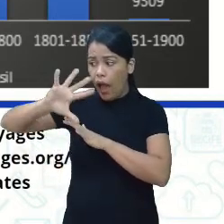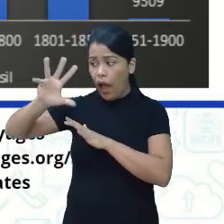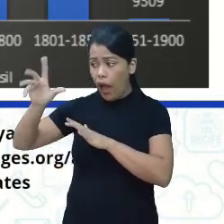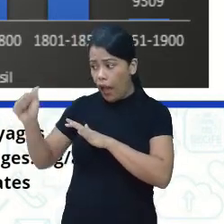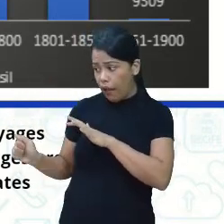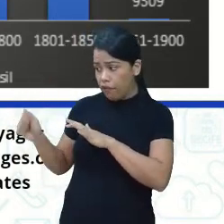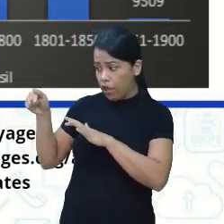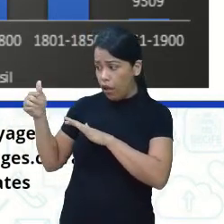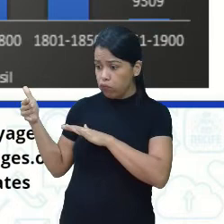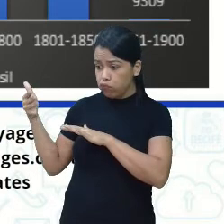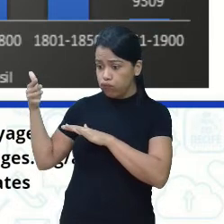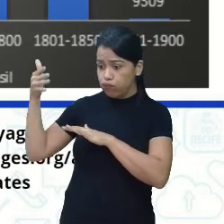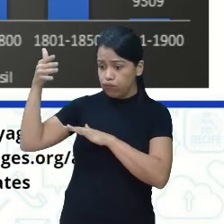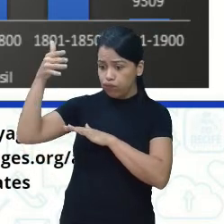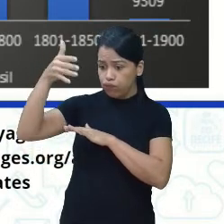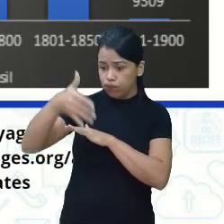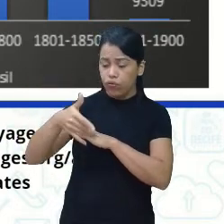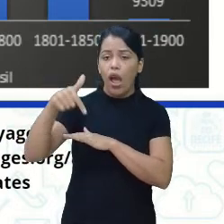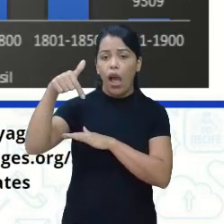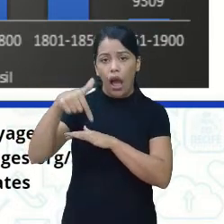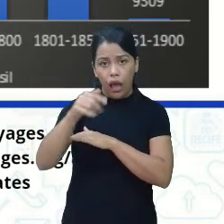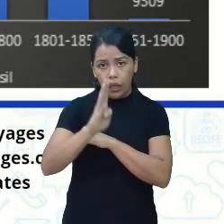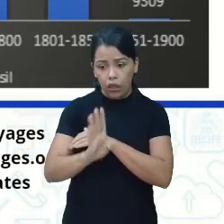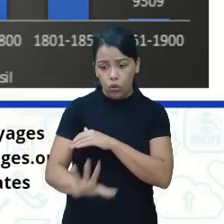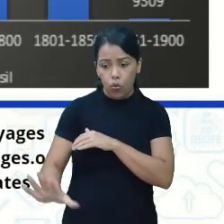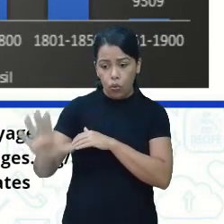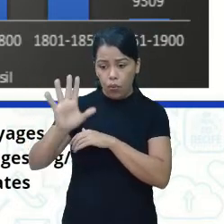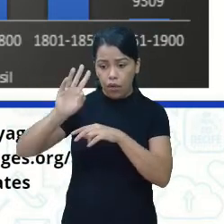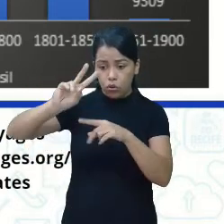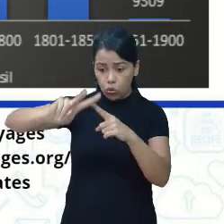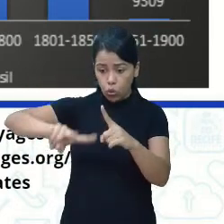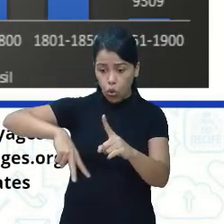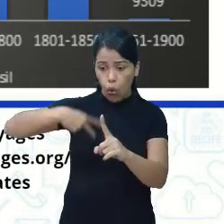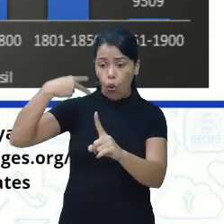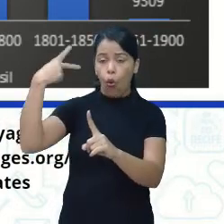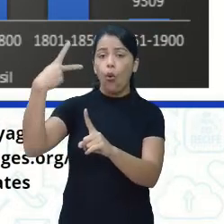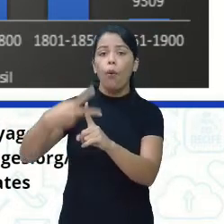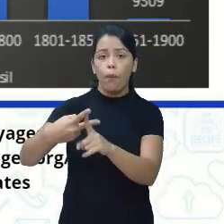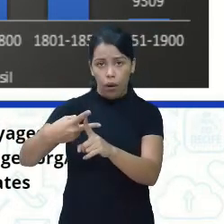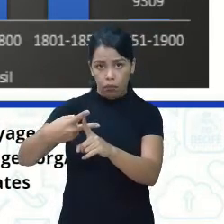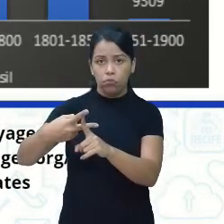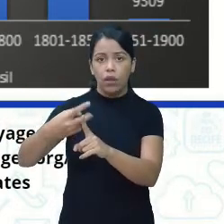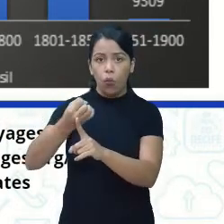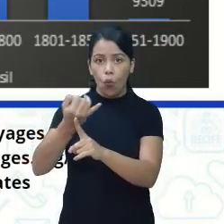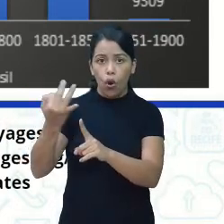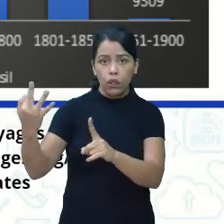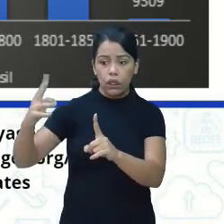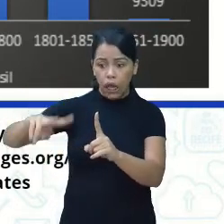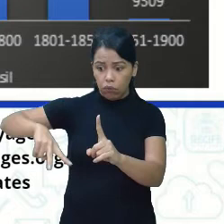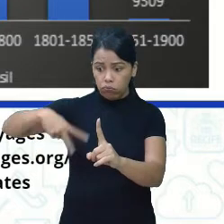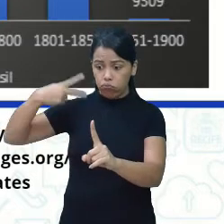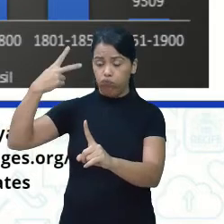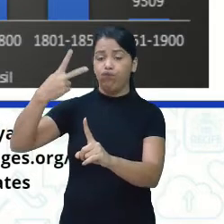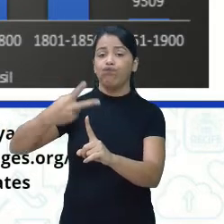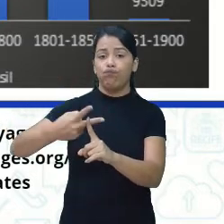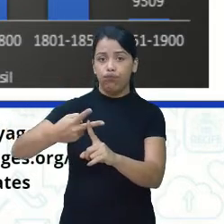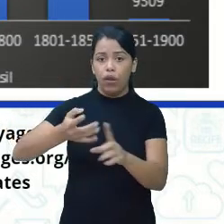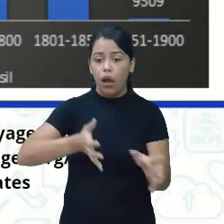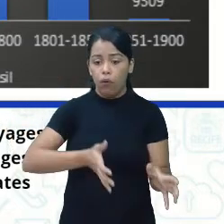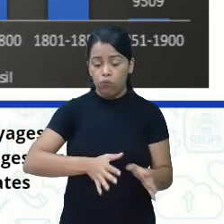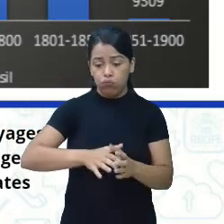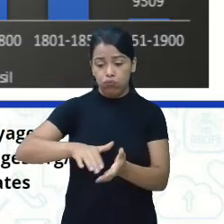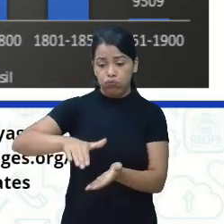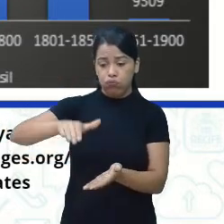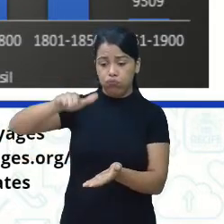ela dobra, não é? Da última metade do século XVII para o início do século XVIII. Sai de 54, mais de